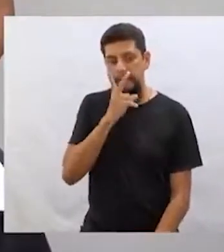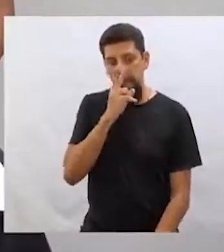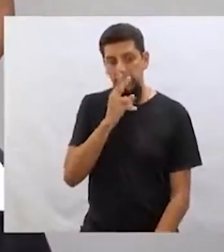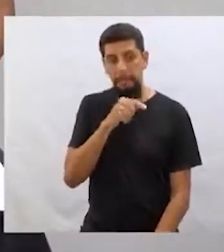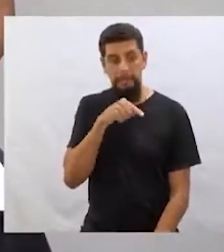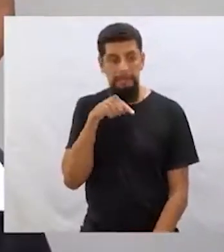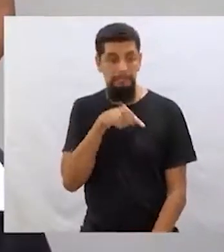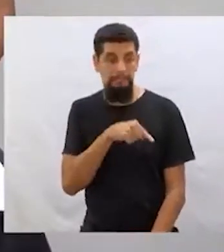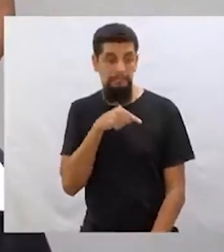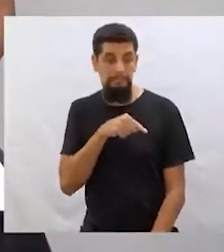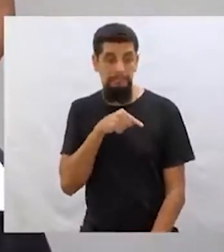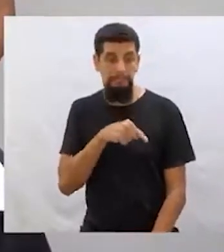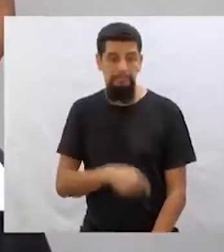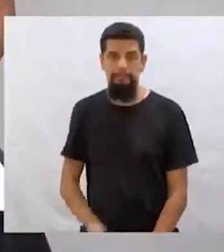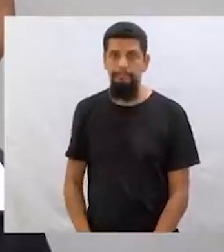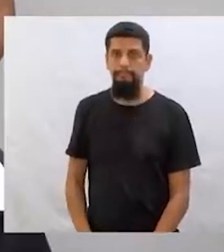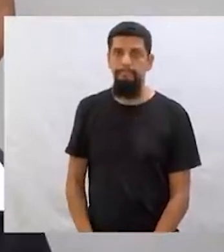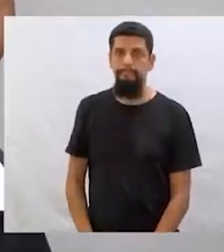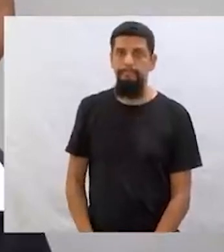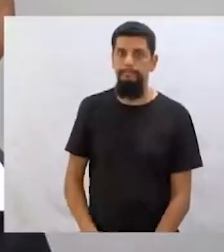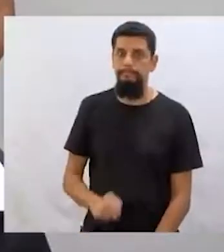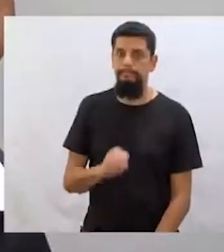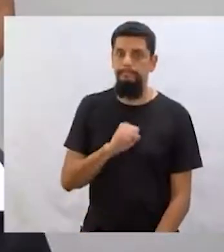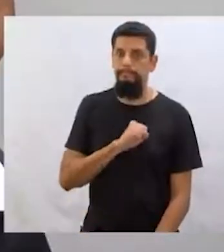acho que está aqui.